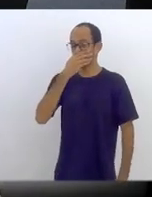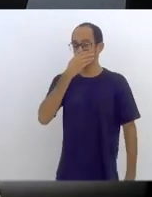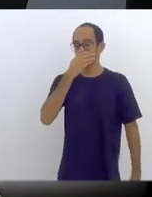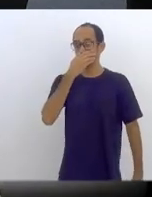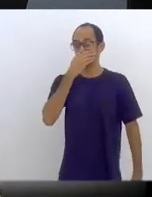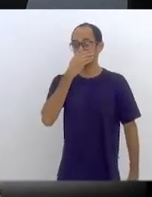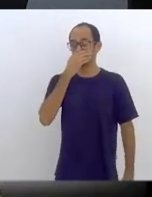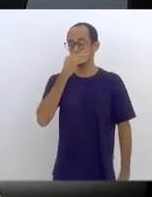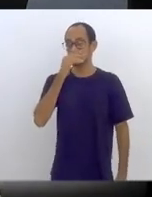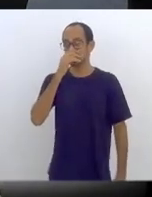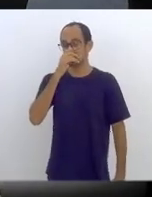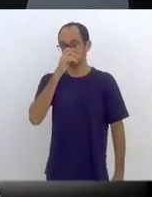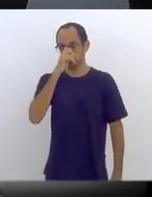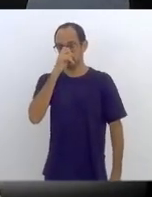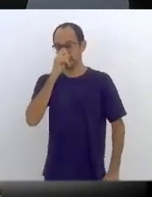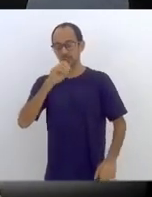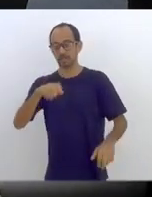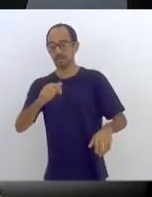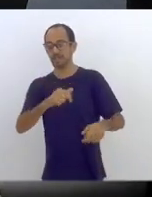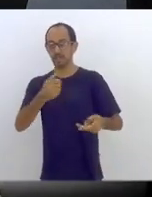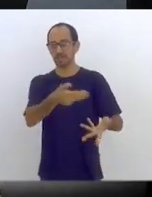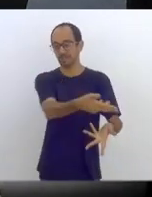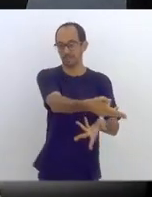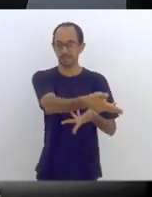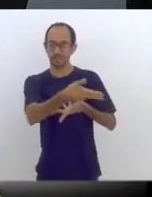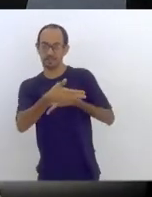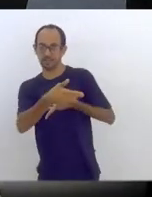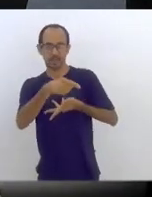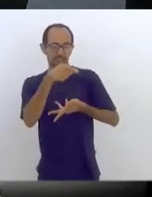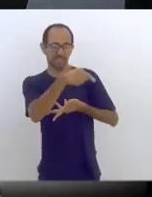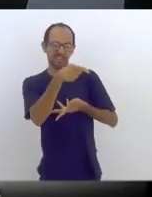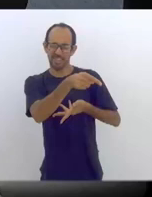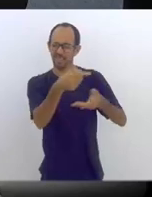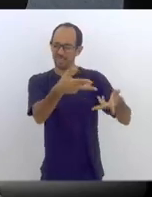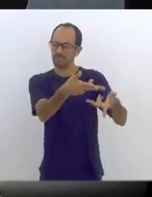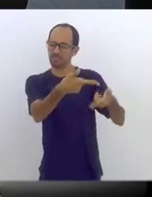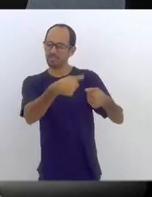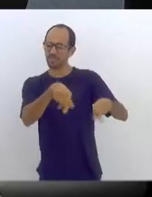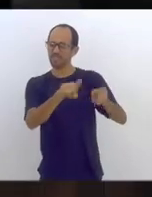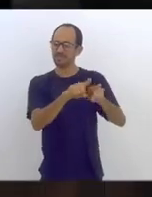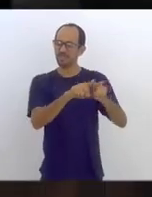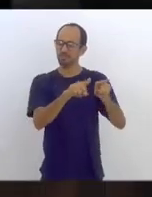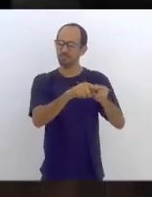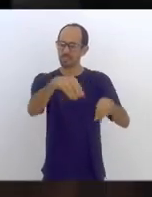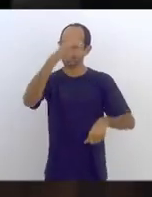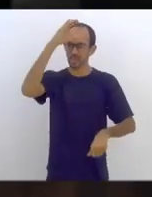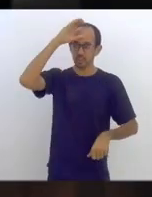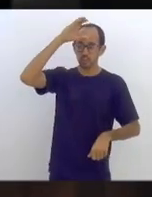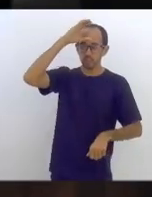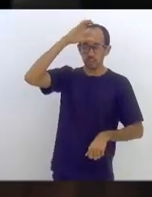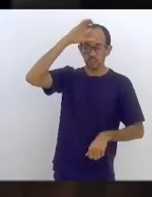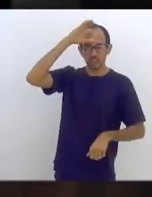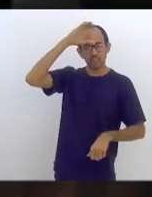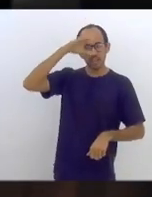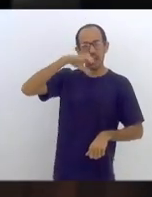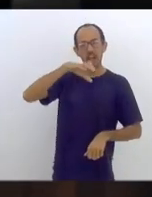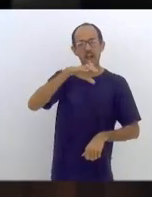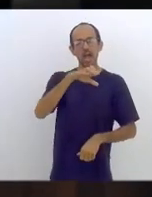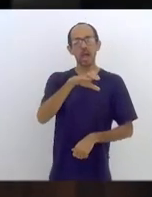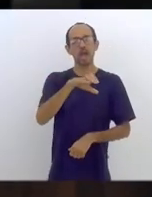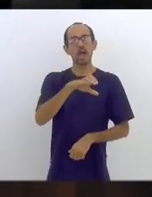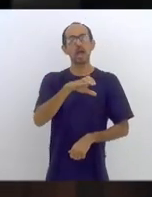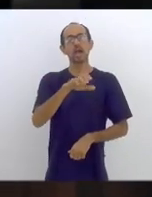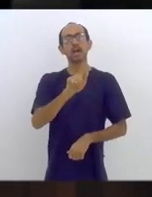Quero convidar ela, maravilhosa, essa tia, essa griô, essa